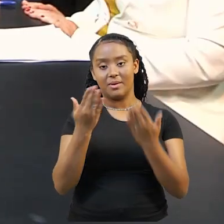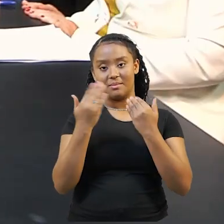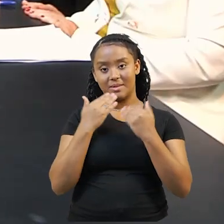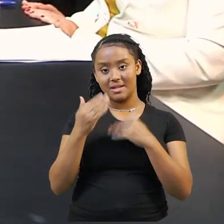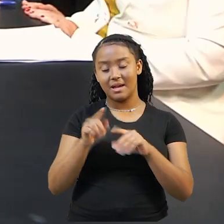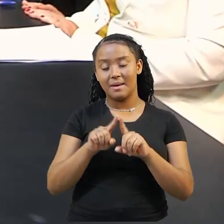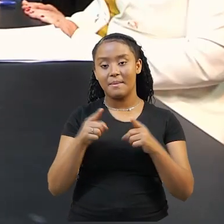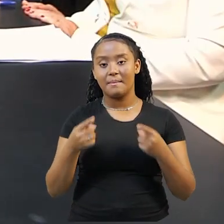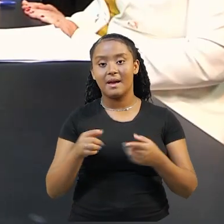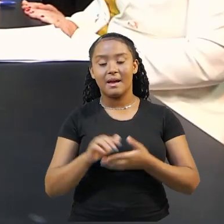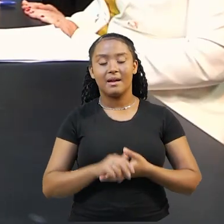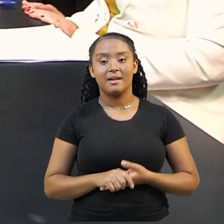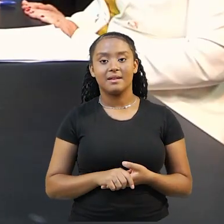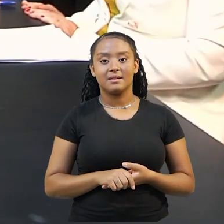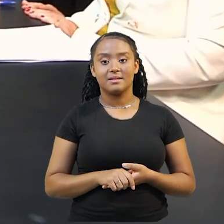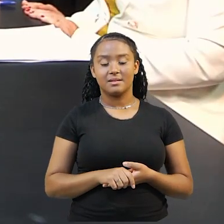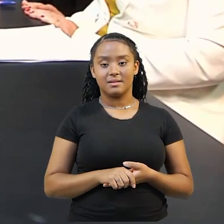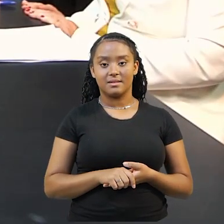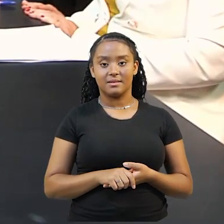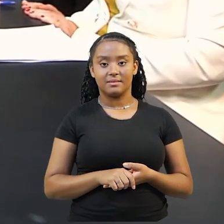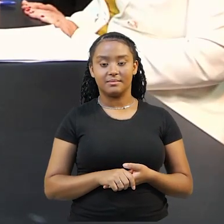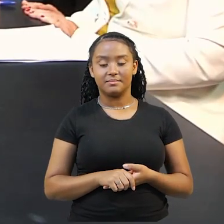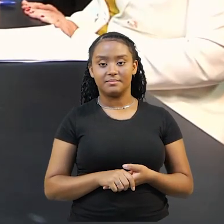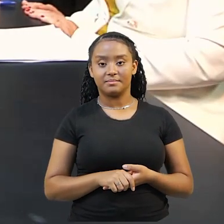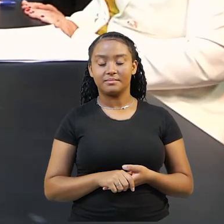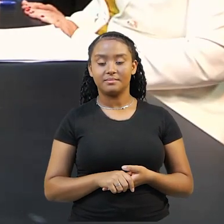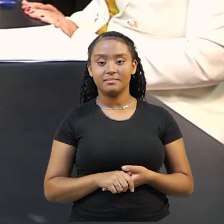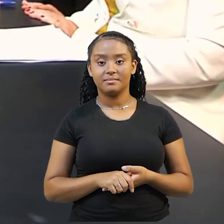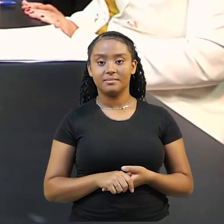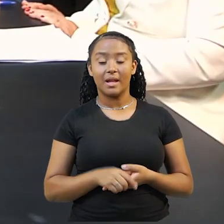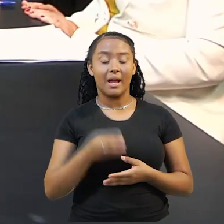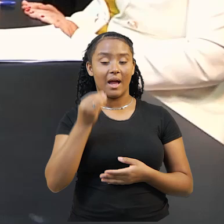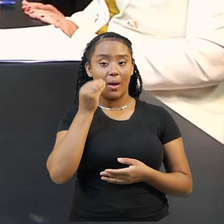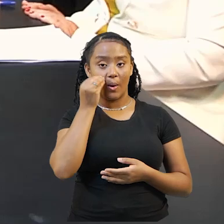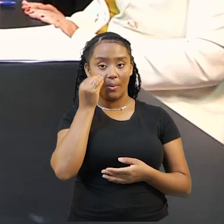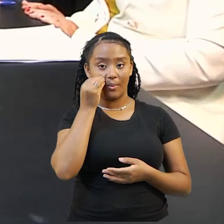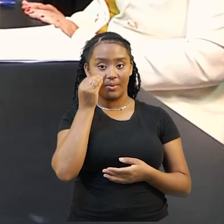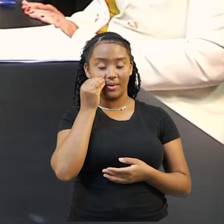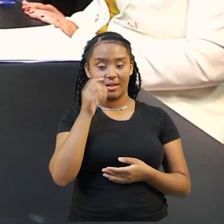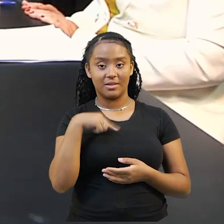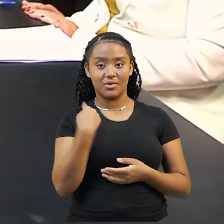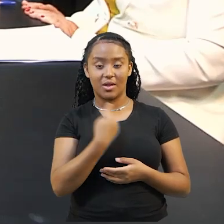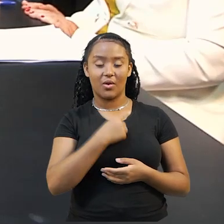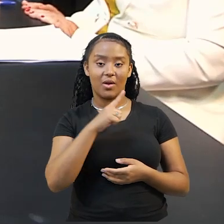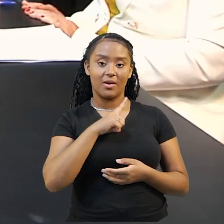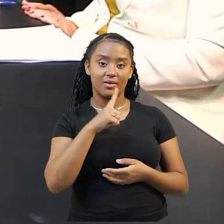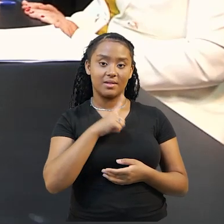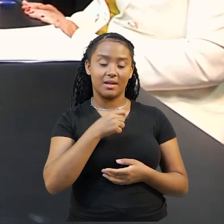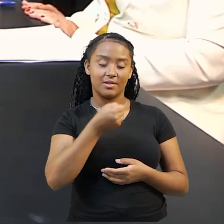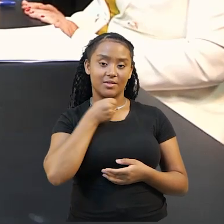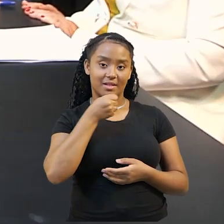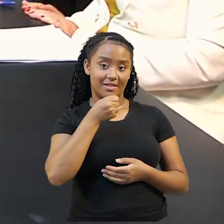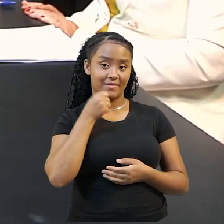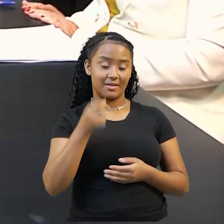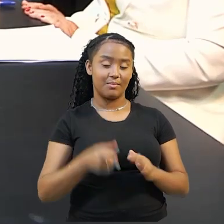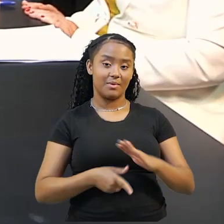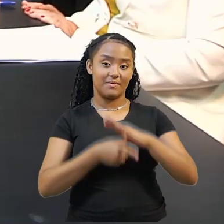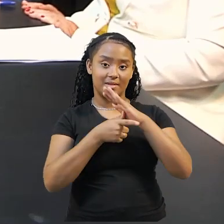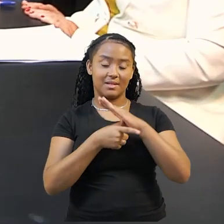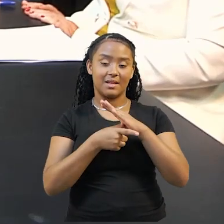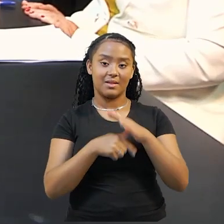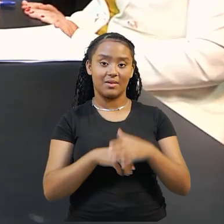mas ela não vai sair sem chumbo, porque a oportunidade que a gente tem de entrevistar